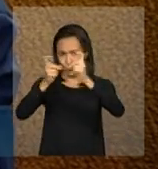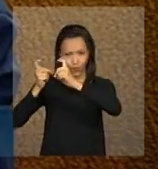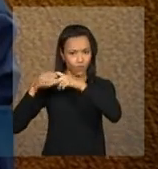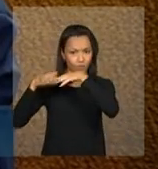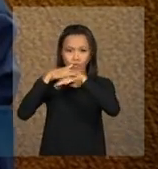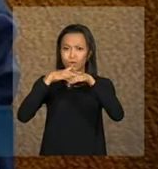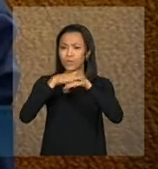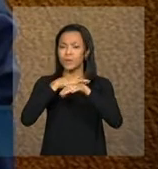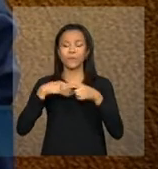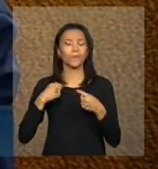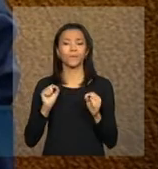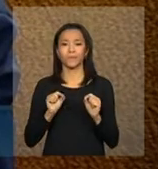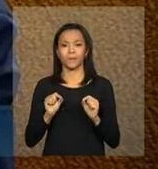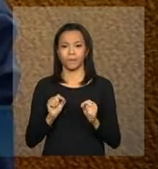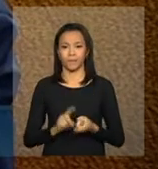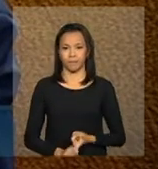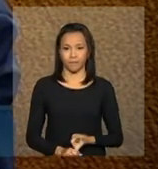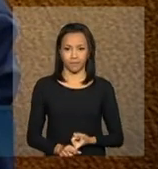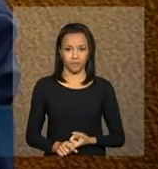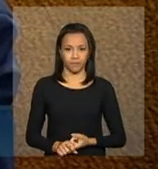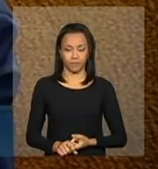com